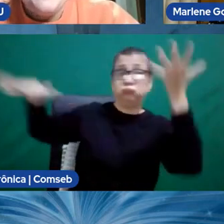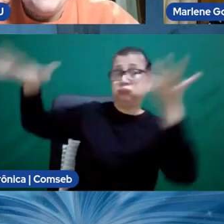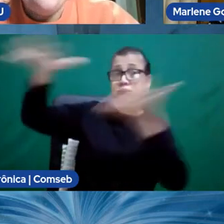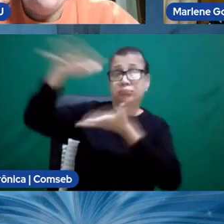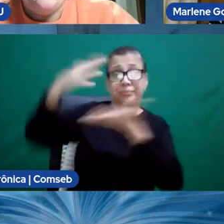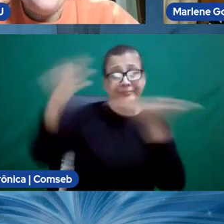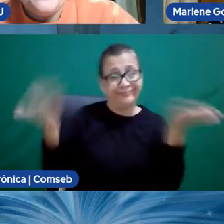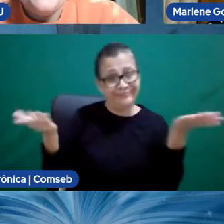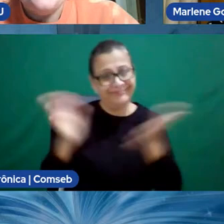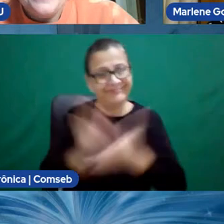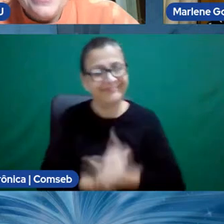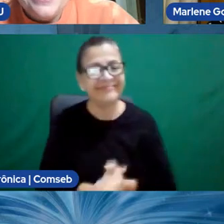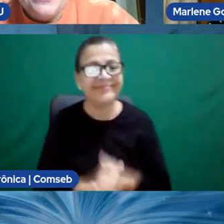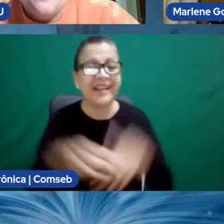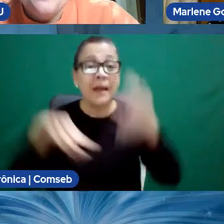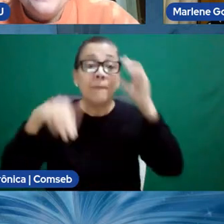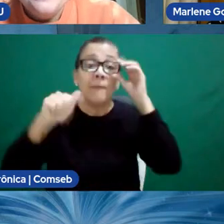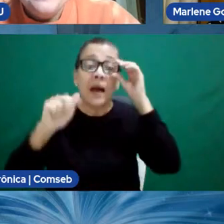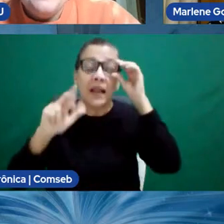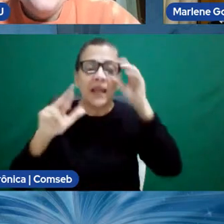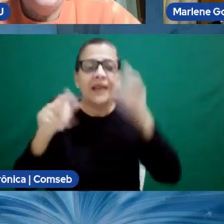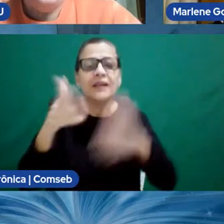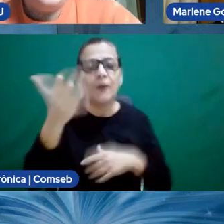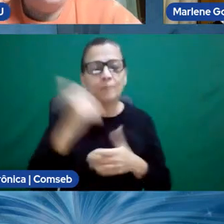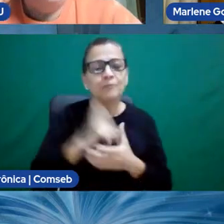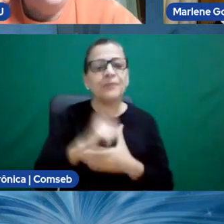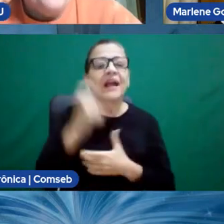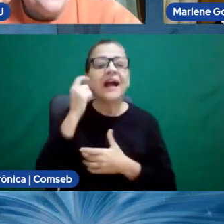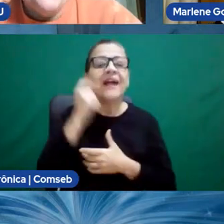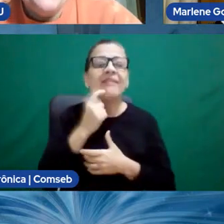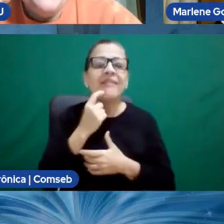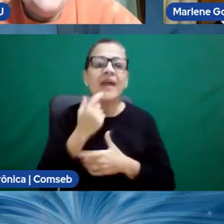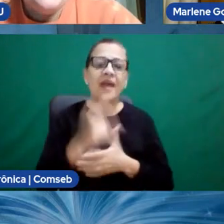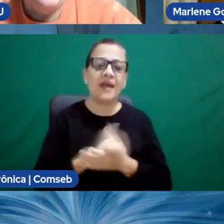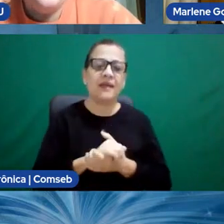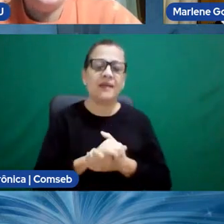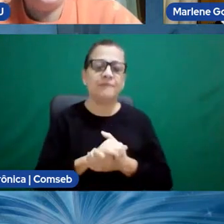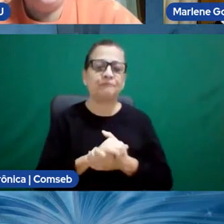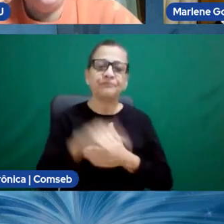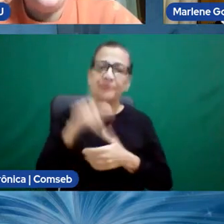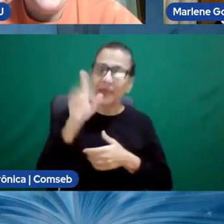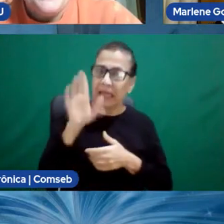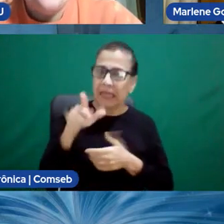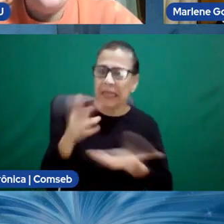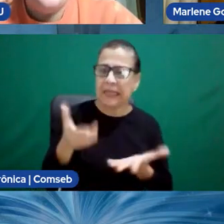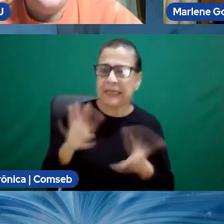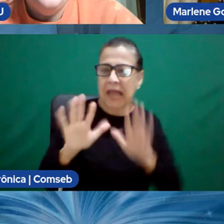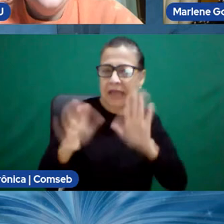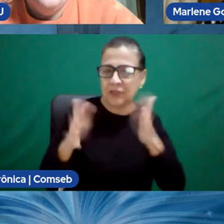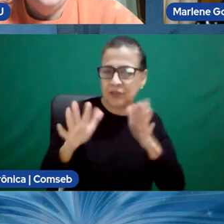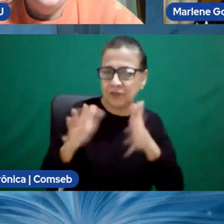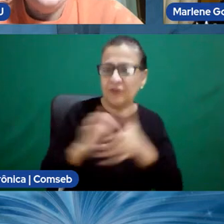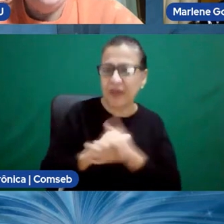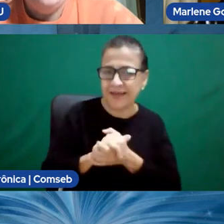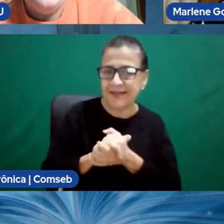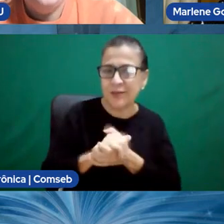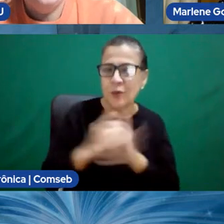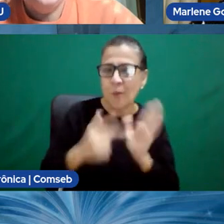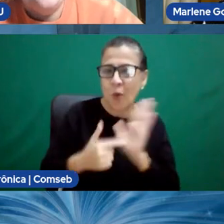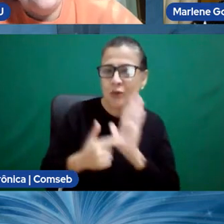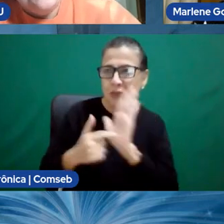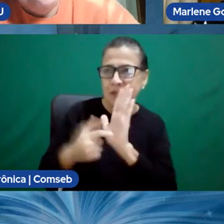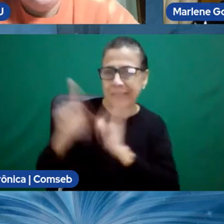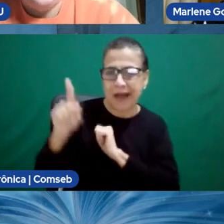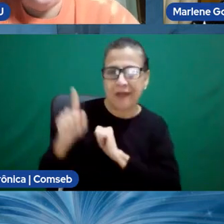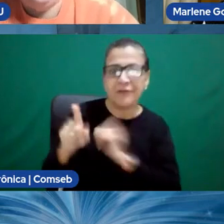Marlene, Kardec, ele não deixava por menos, e às vezes colocava os